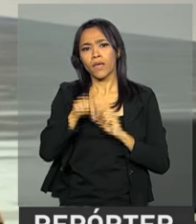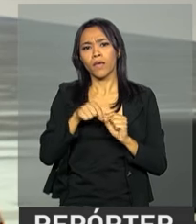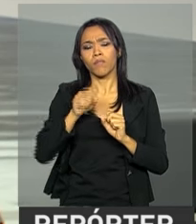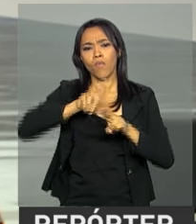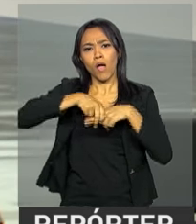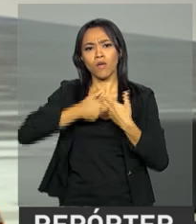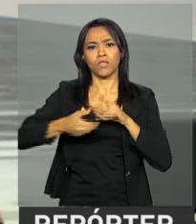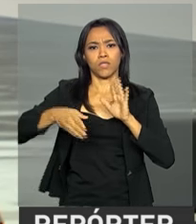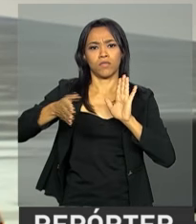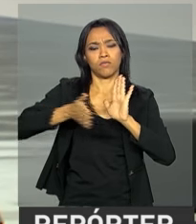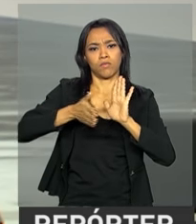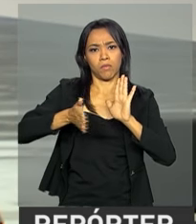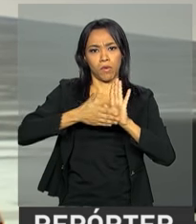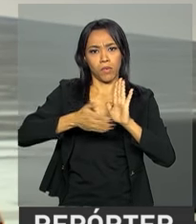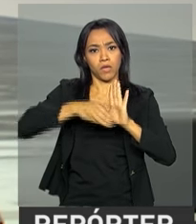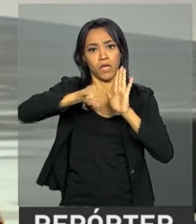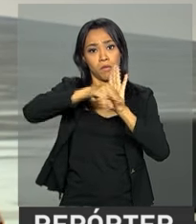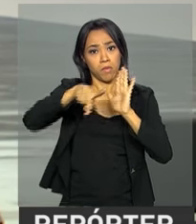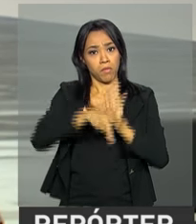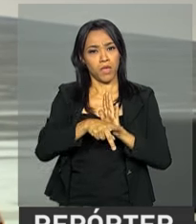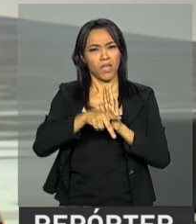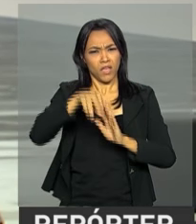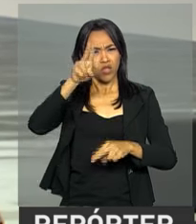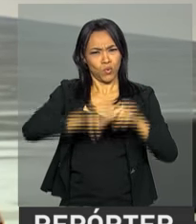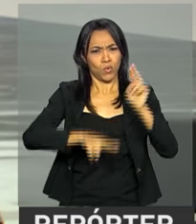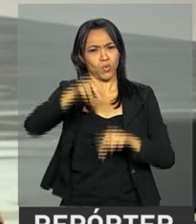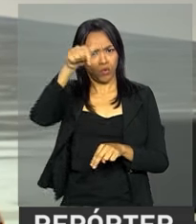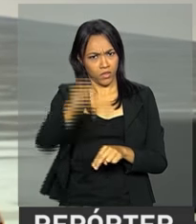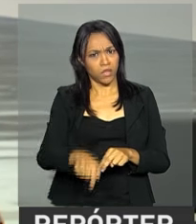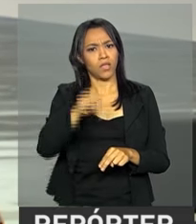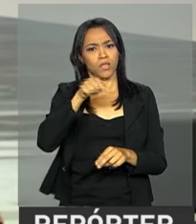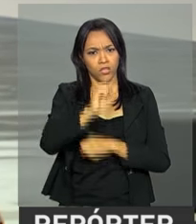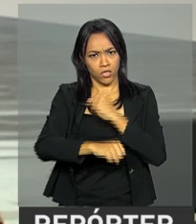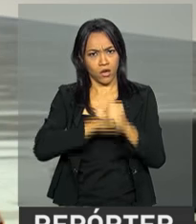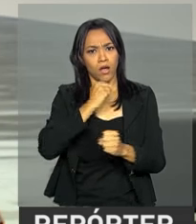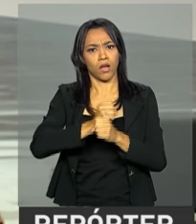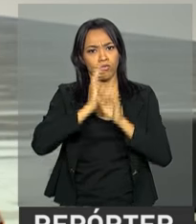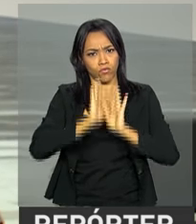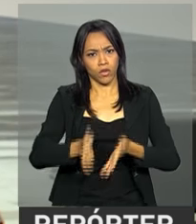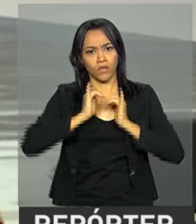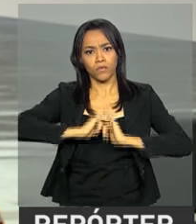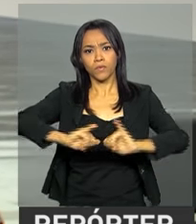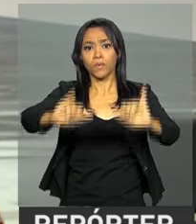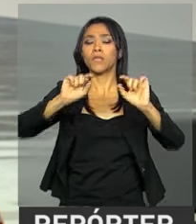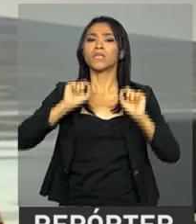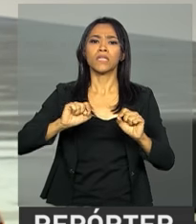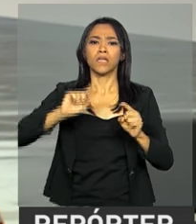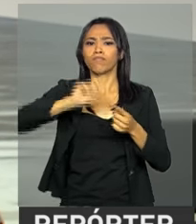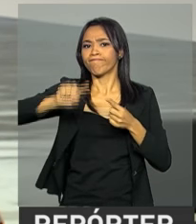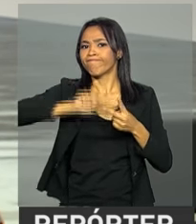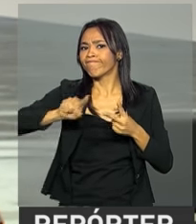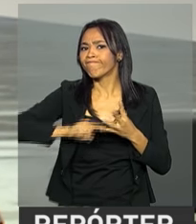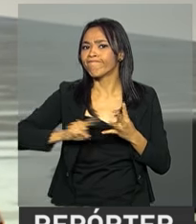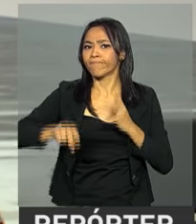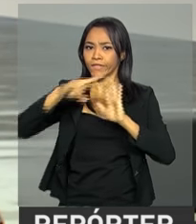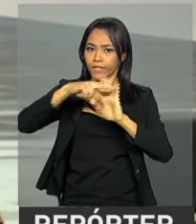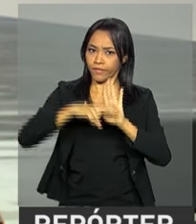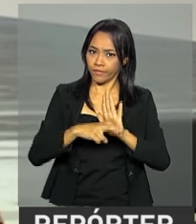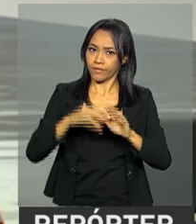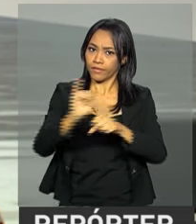foi editada pelo presidente Michel temmer em Junho deste ano e que estabelece entre outras medidas facilita